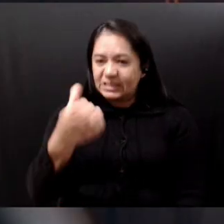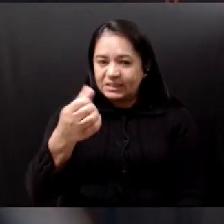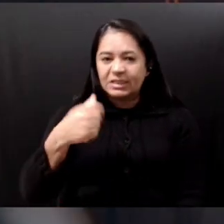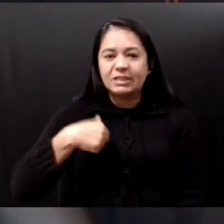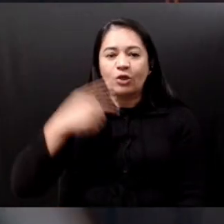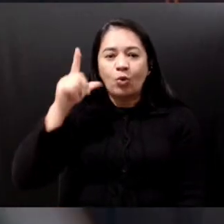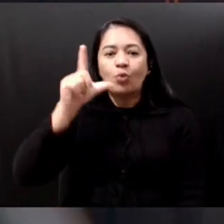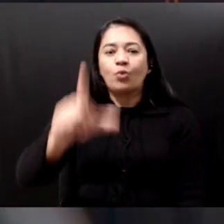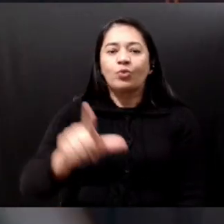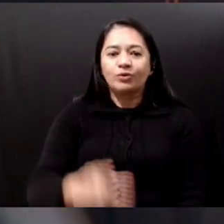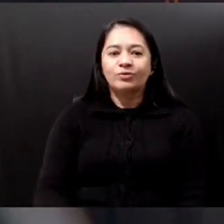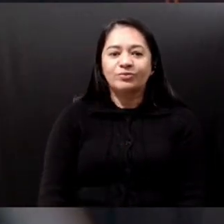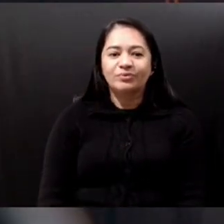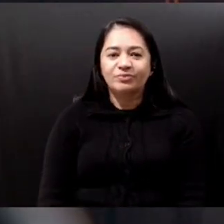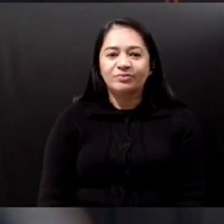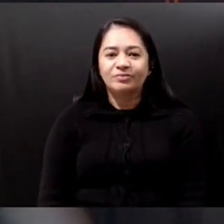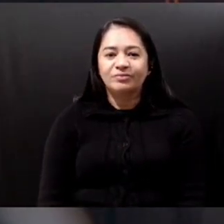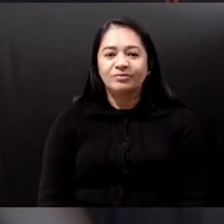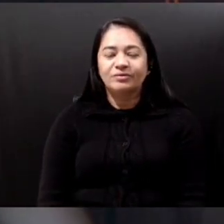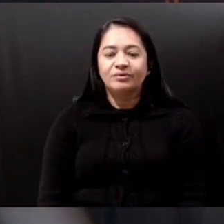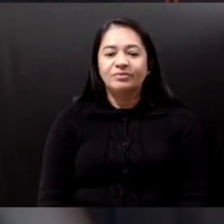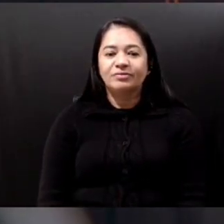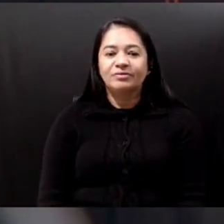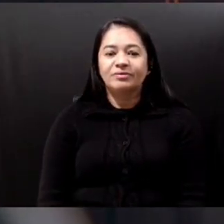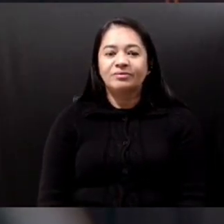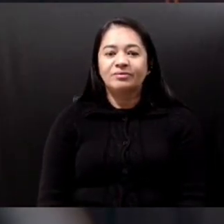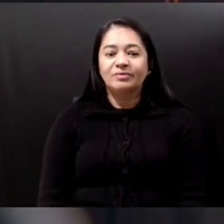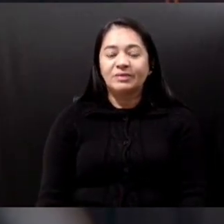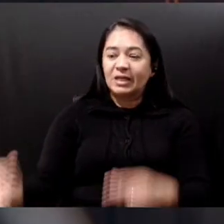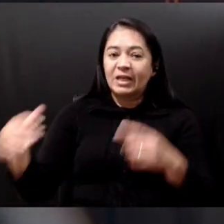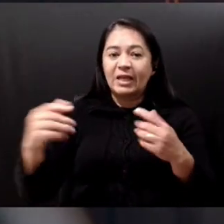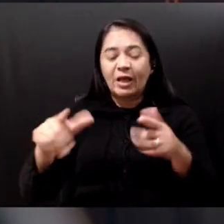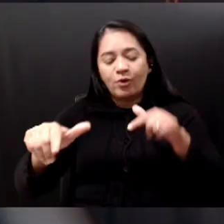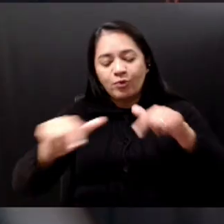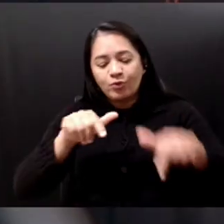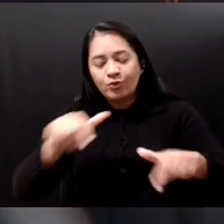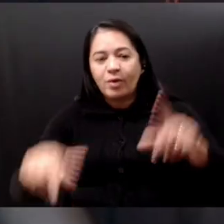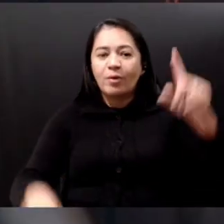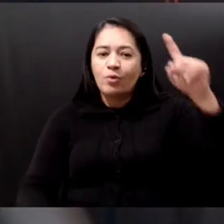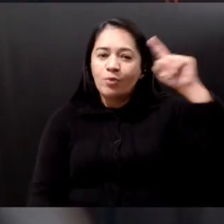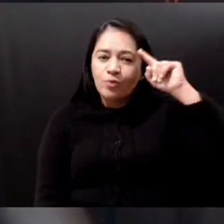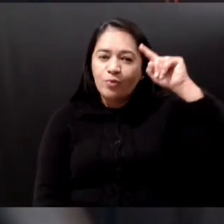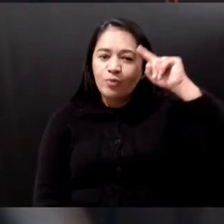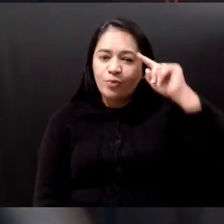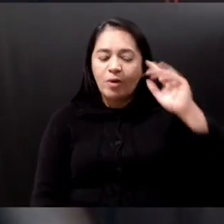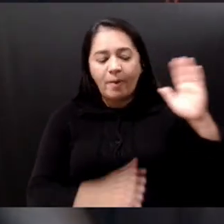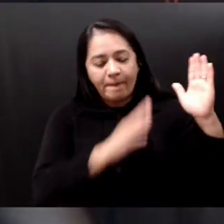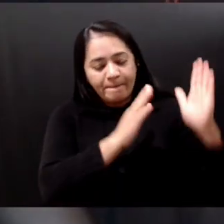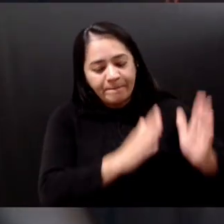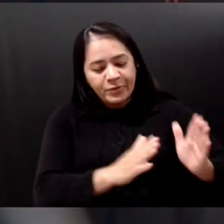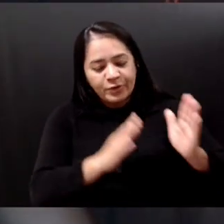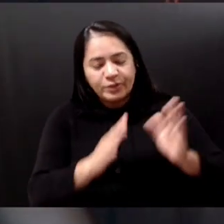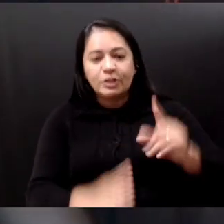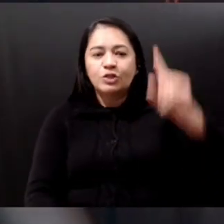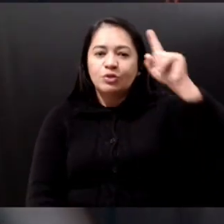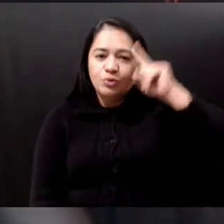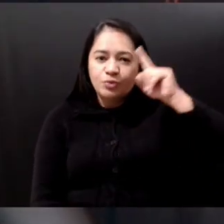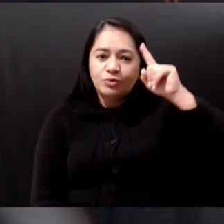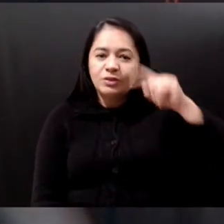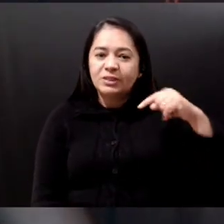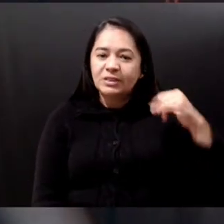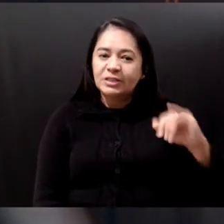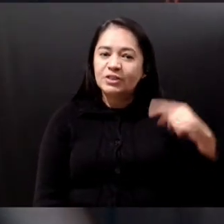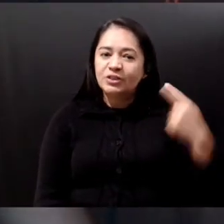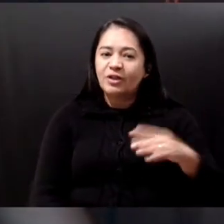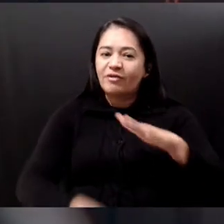é uma questão de estatística. Trabalho diário, processo, rotina. Se a gente faz todo dia um pouquinho,